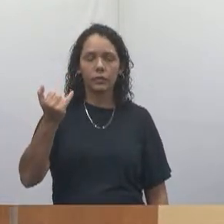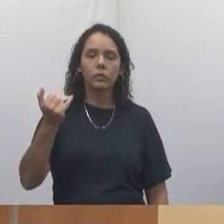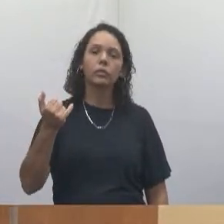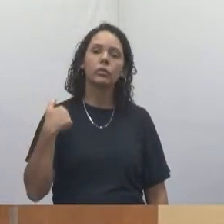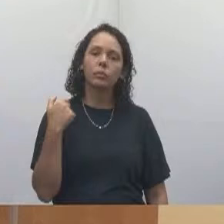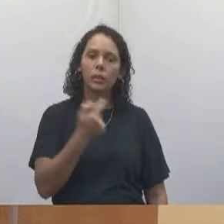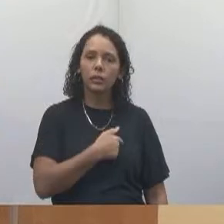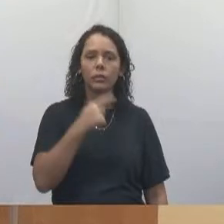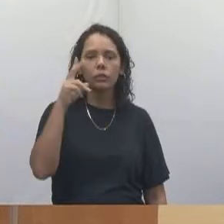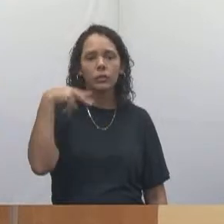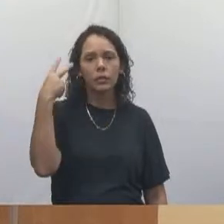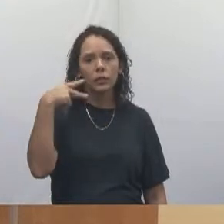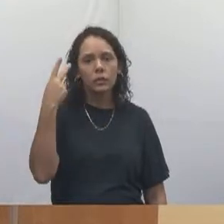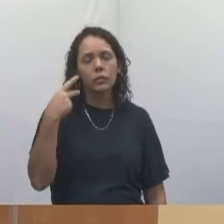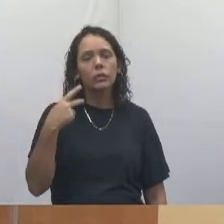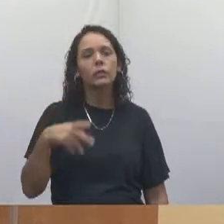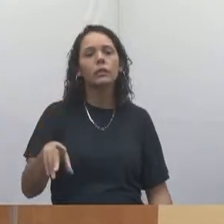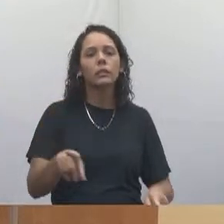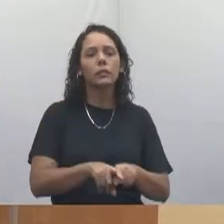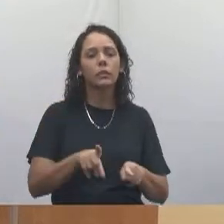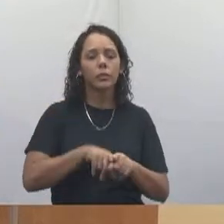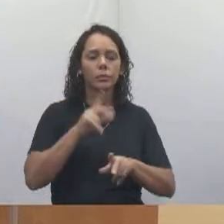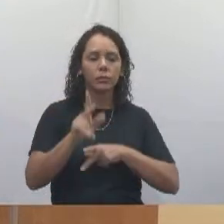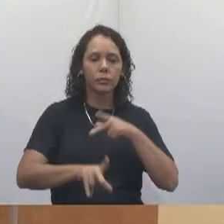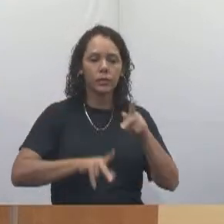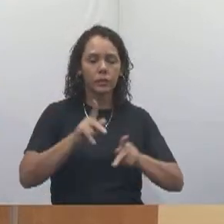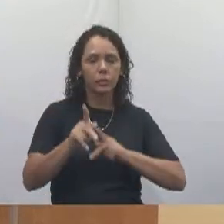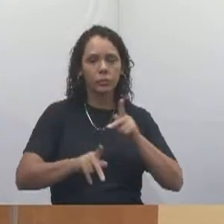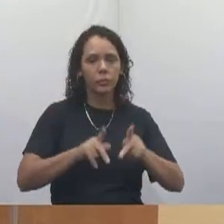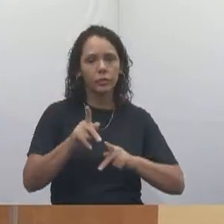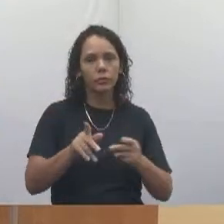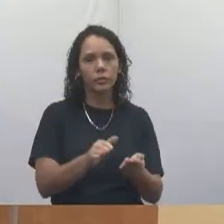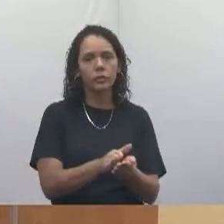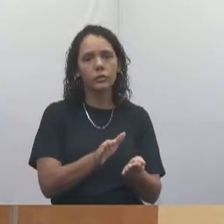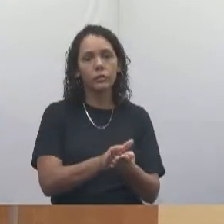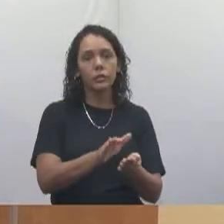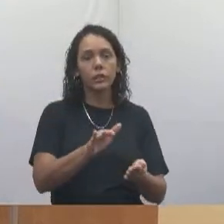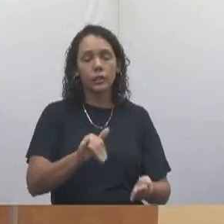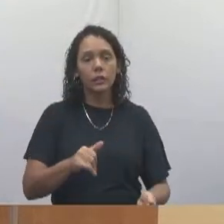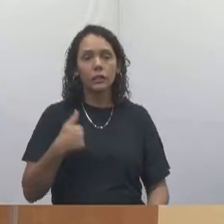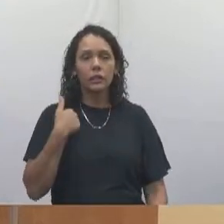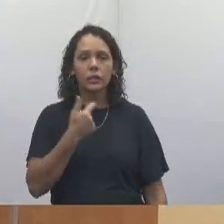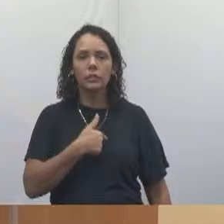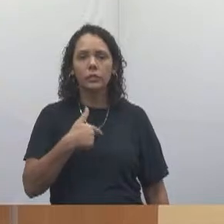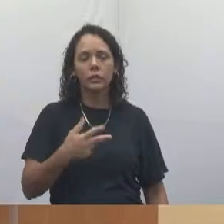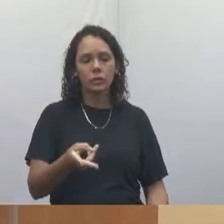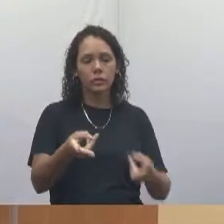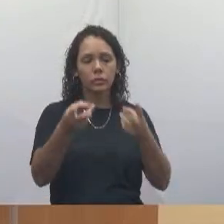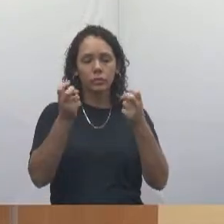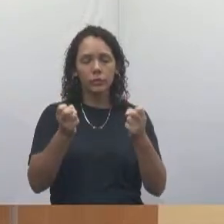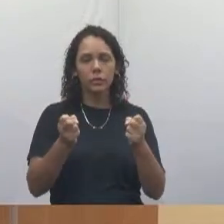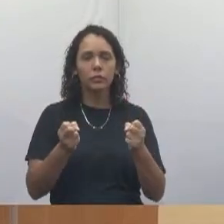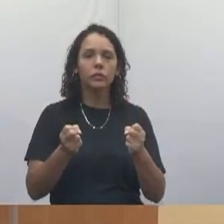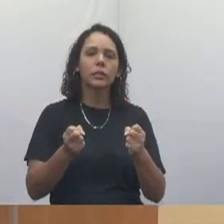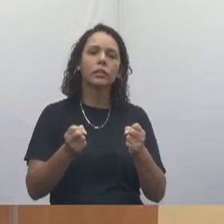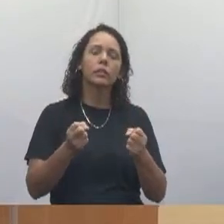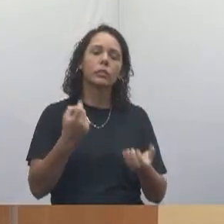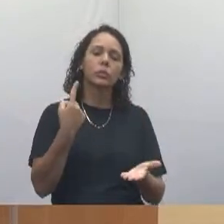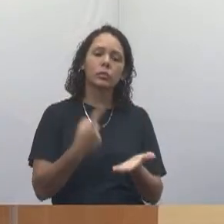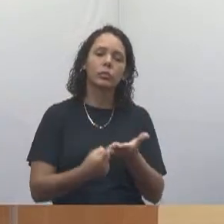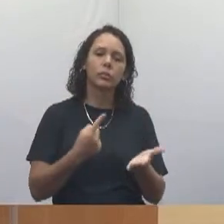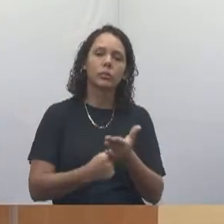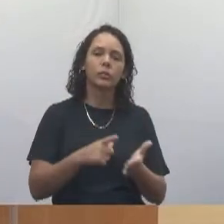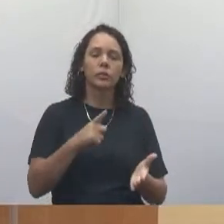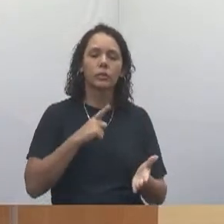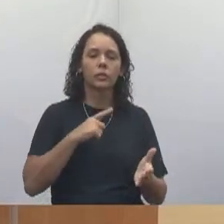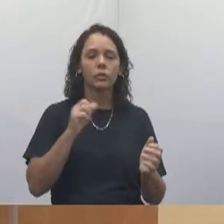enquanto vereador, mas e que fique claro para a população da nossa cidade, e a gente passa a perceber, né, do compromisso que existe